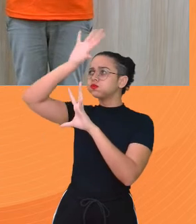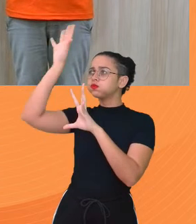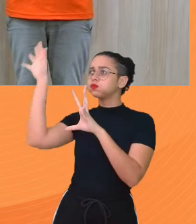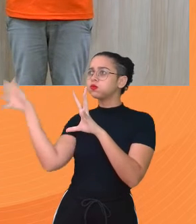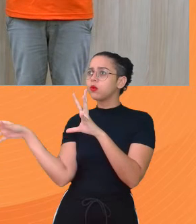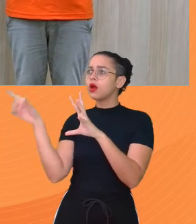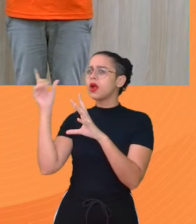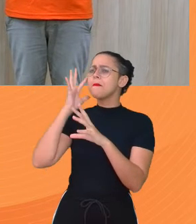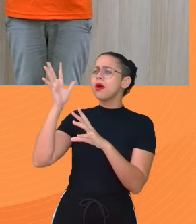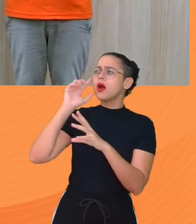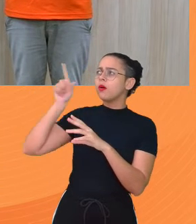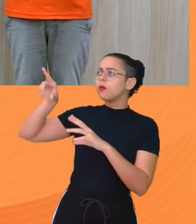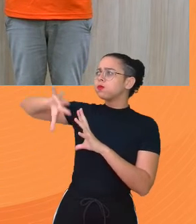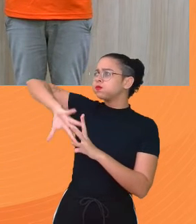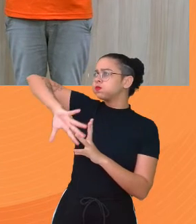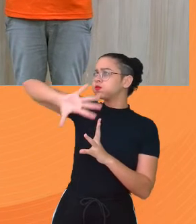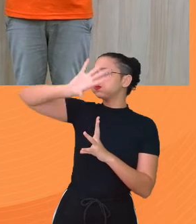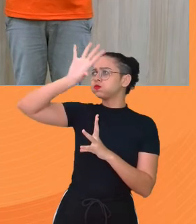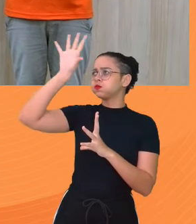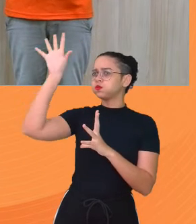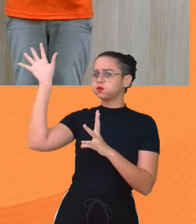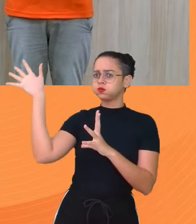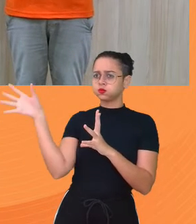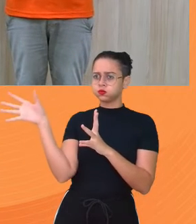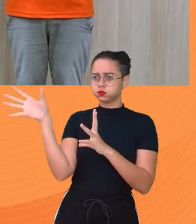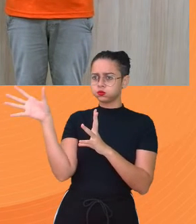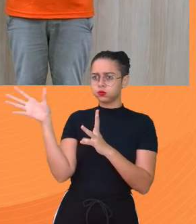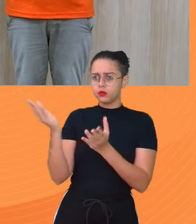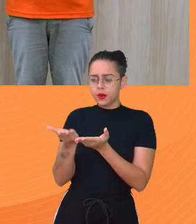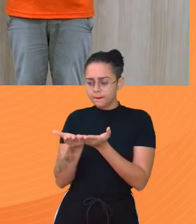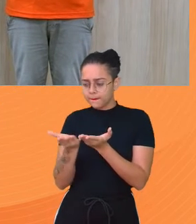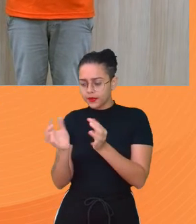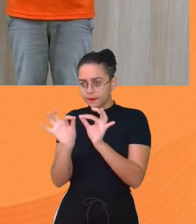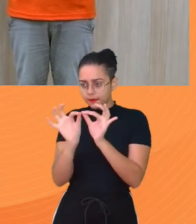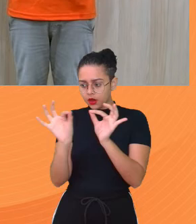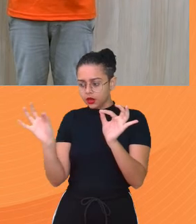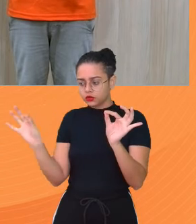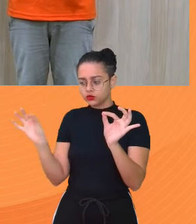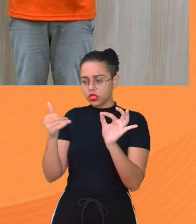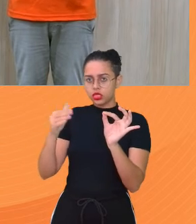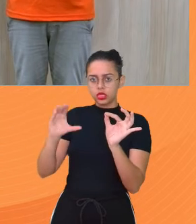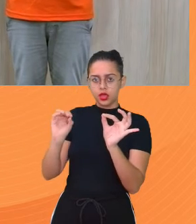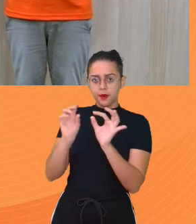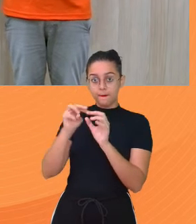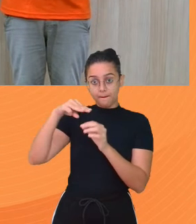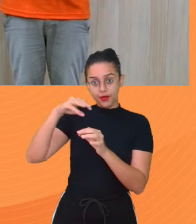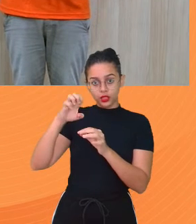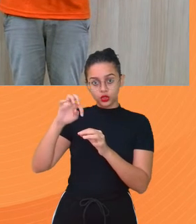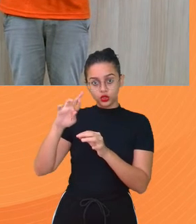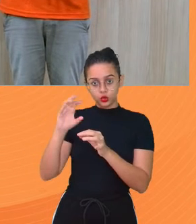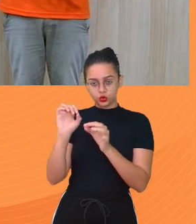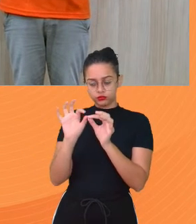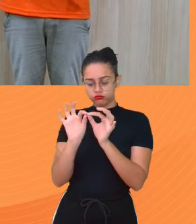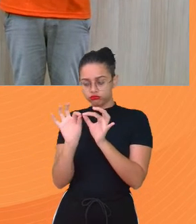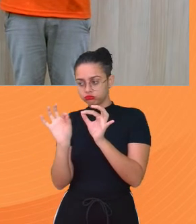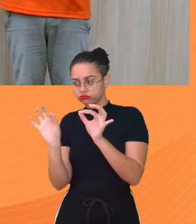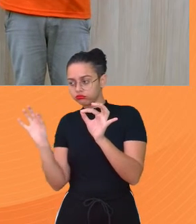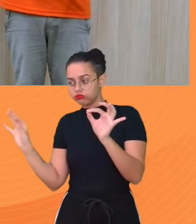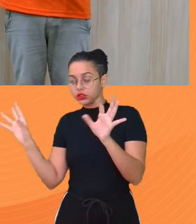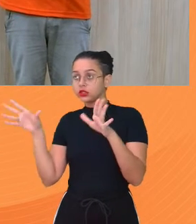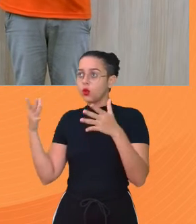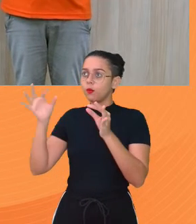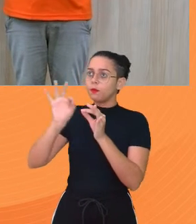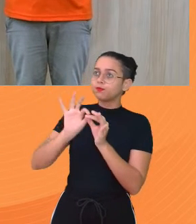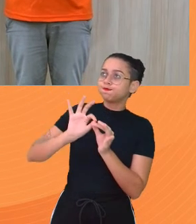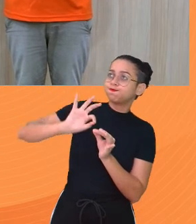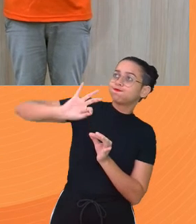imagina que aquela roda gigante ali, o tamanho dela embaixo, ele tem 10 metros. E o tamanho dele em